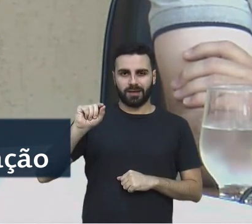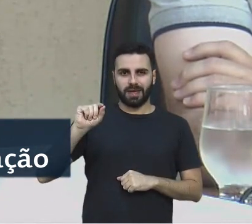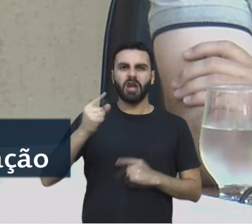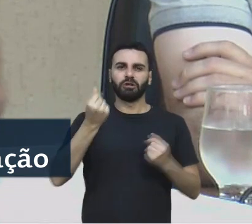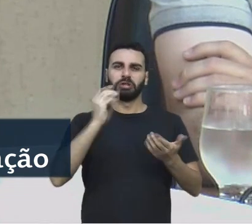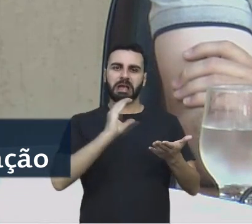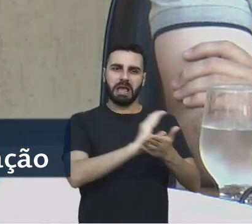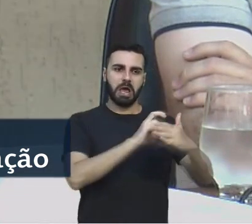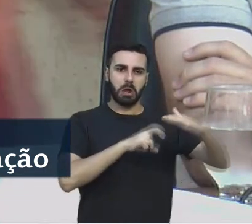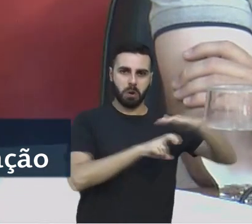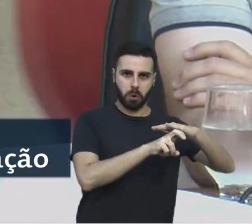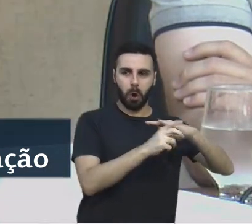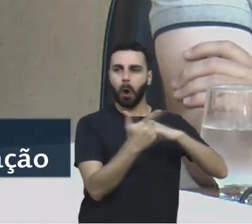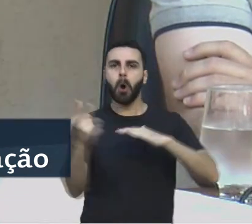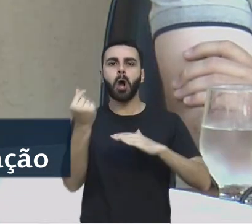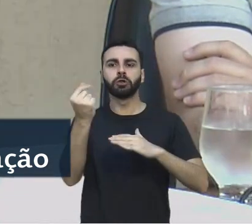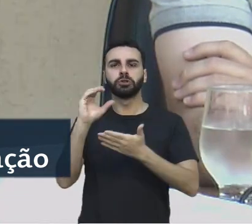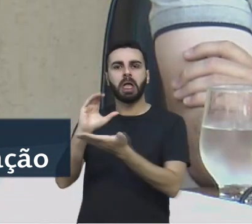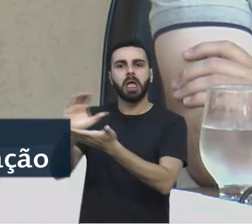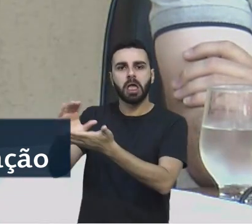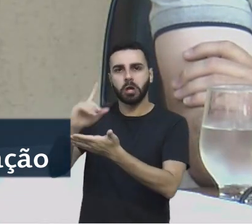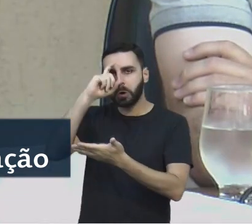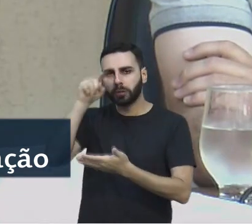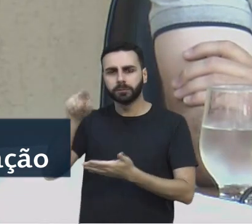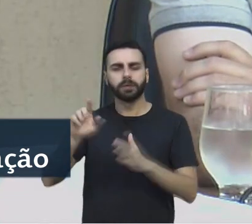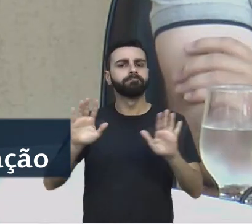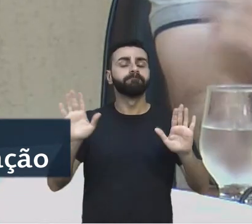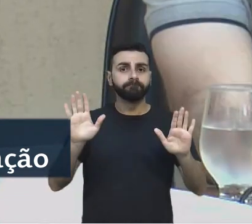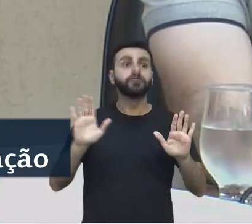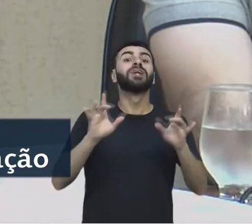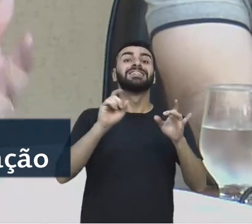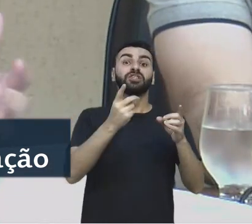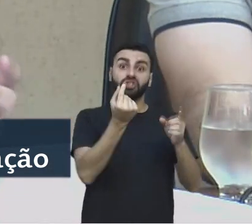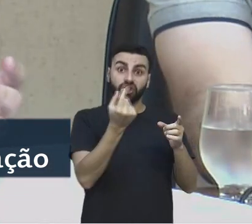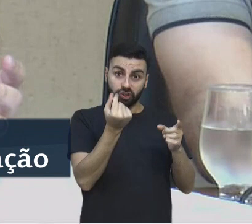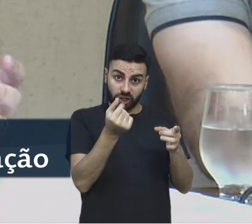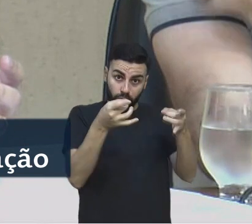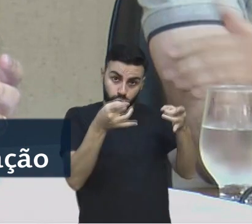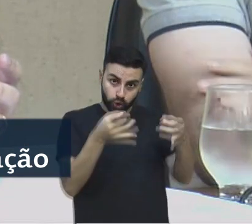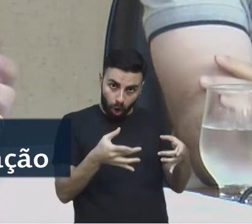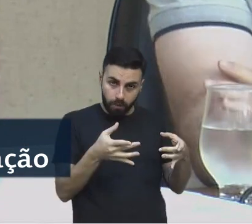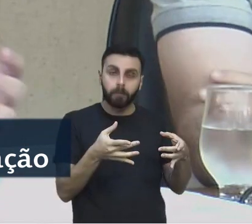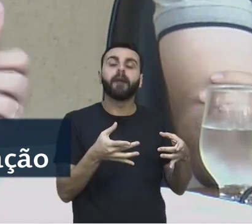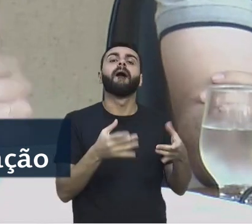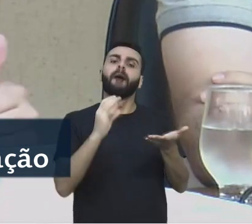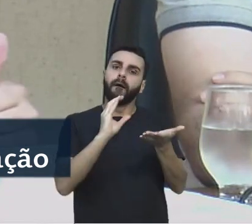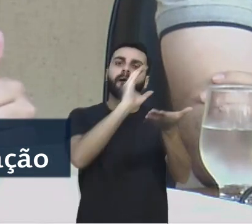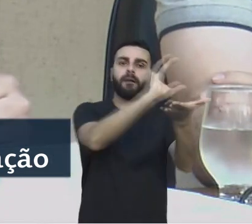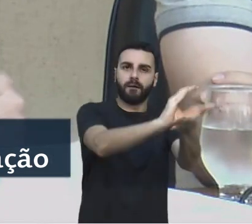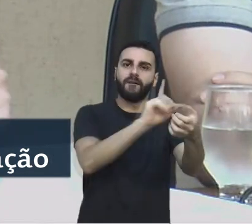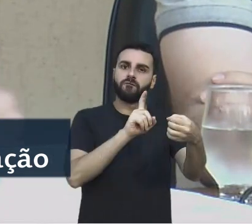isso o o restante do dinheiro que será terá sobra vai ser repassado para para pro